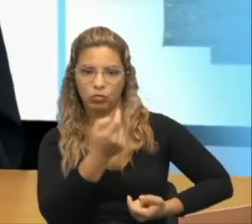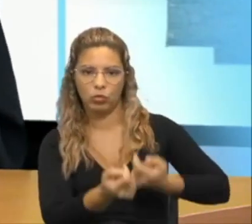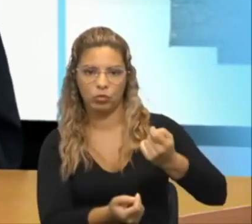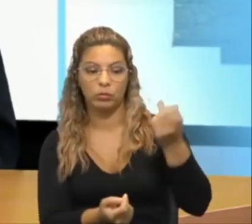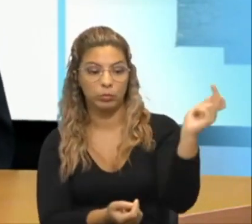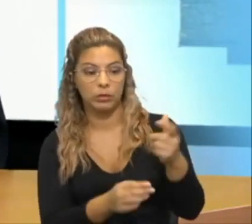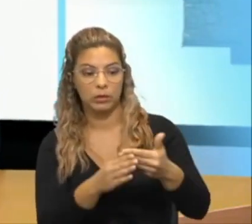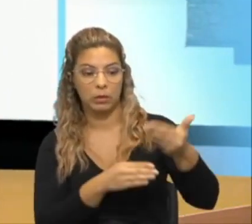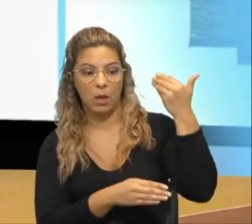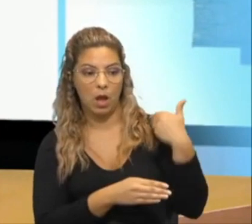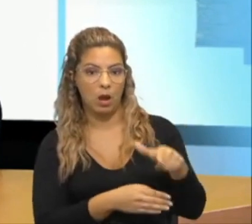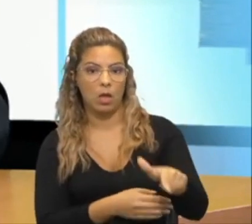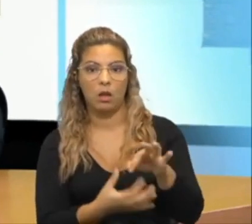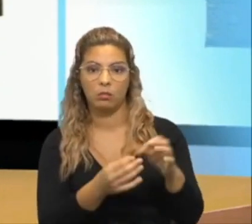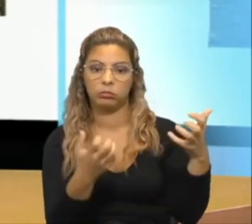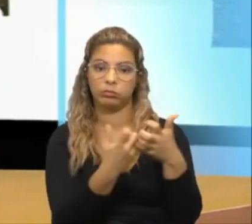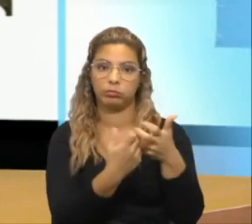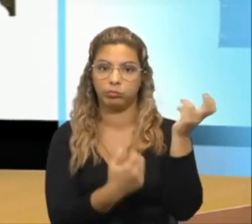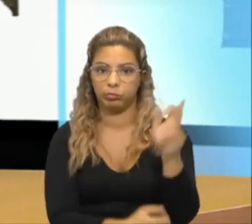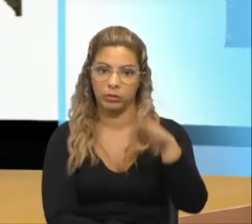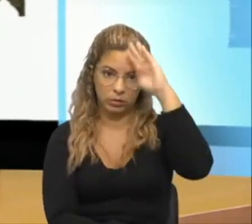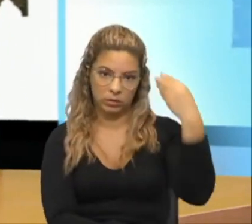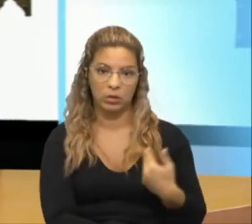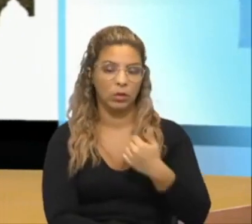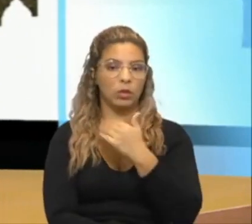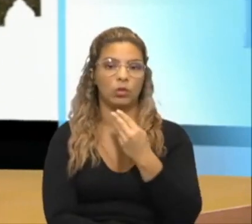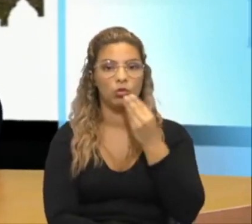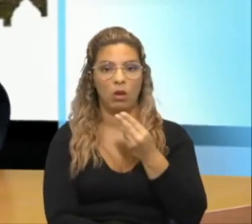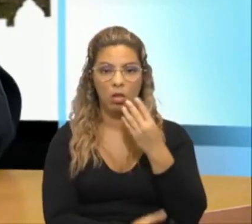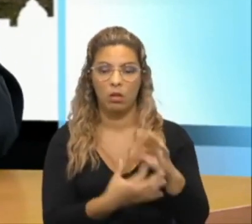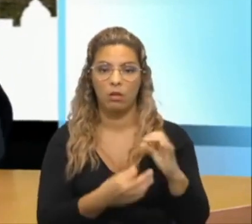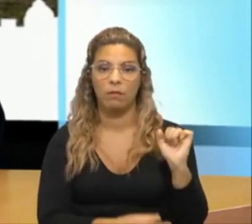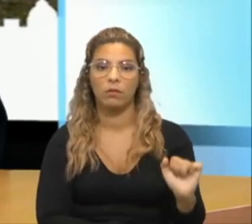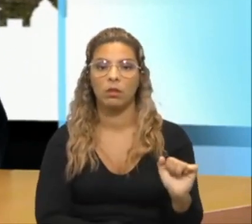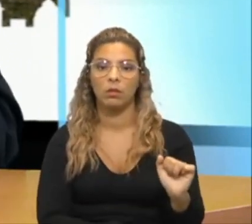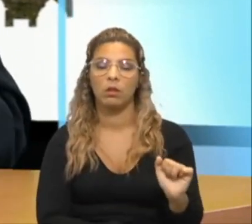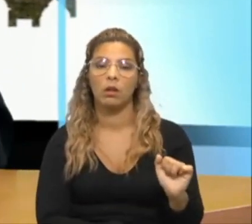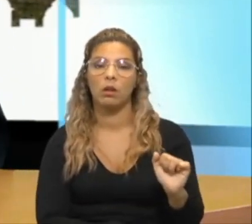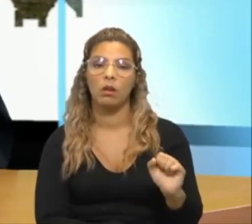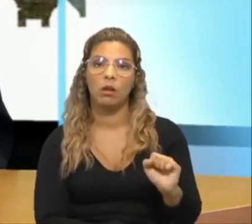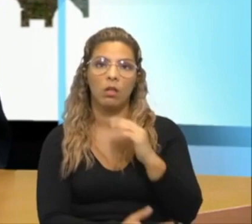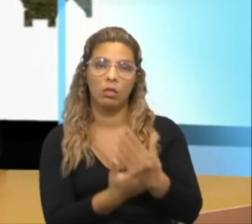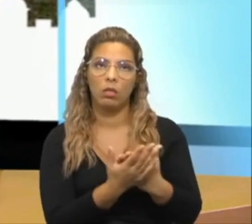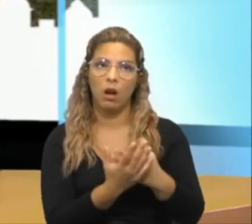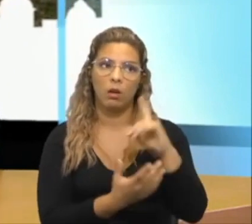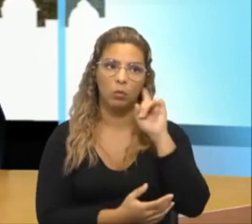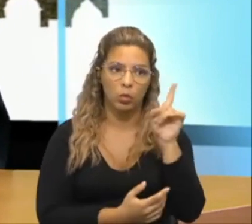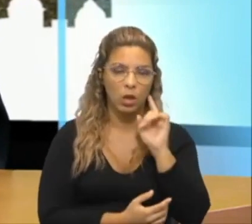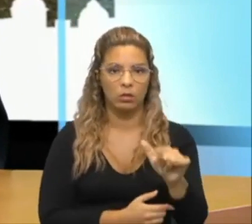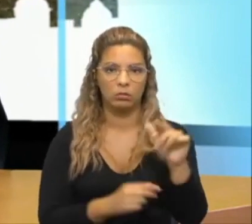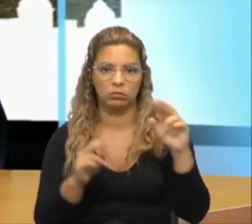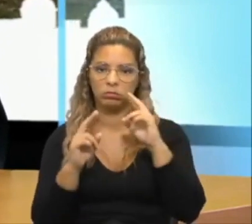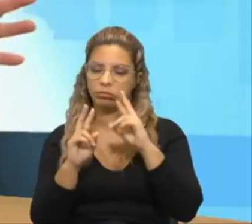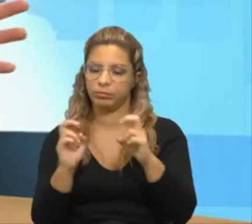conflito israelo-palestiniano, mostra como este discurso é cada vez mais atual e por isso isto chama mais a atenção e por isso mostra como é importante voltar a este discurso. Tendo